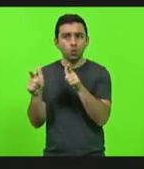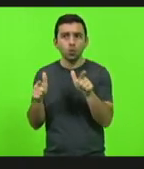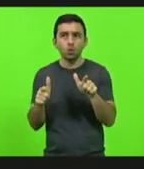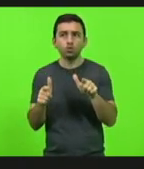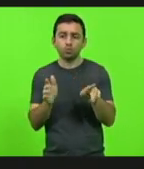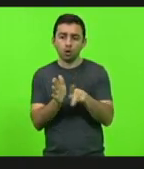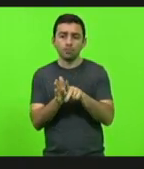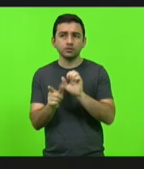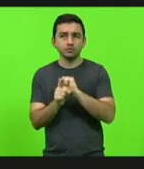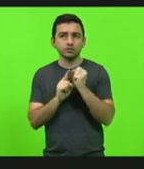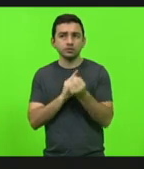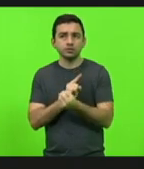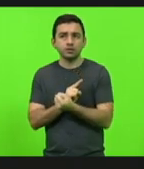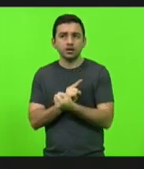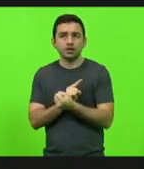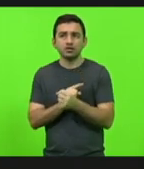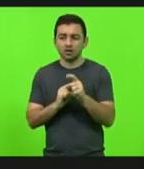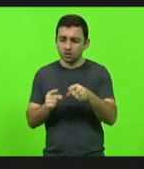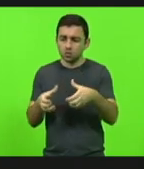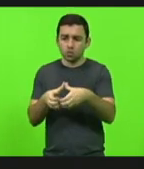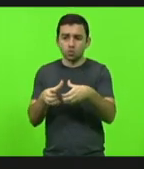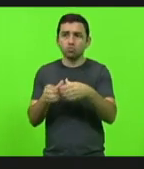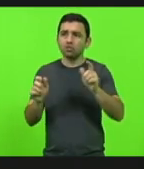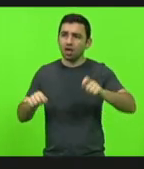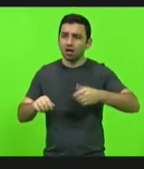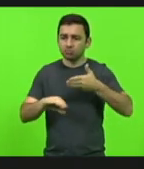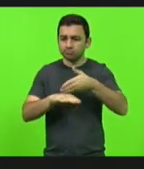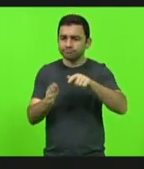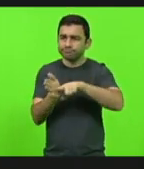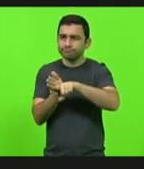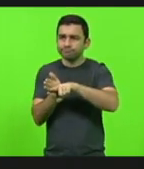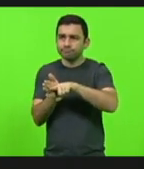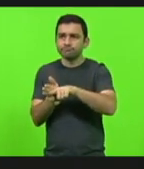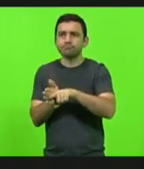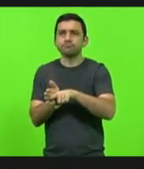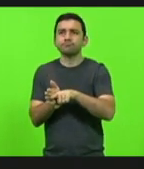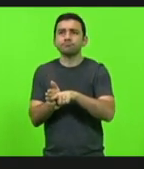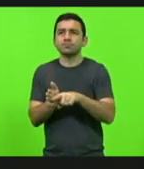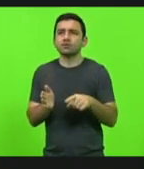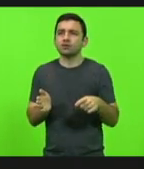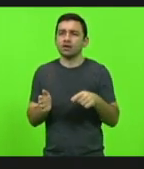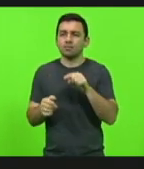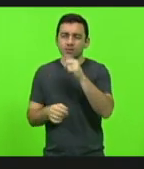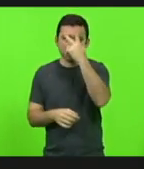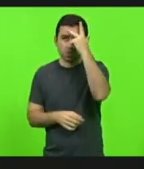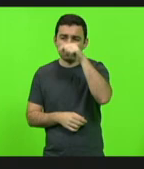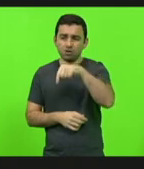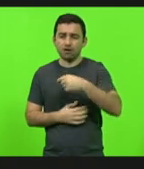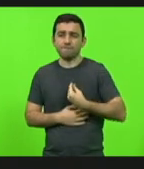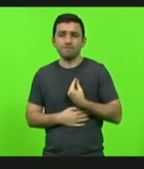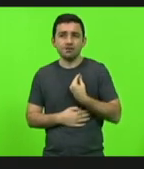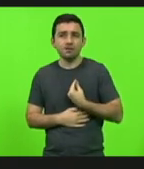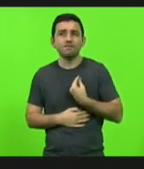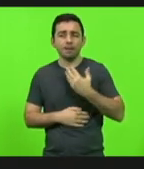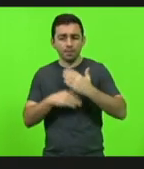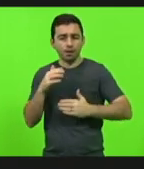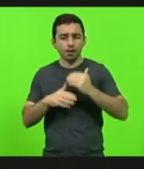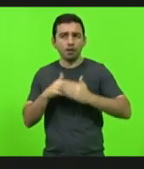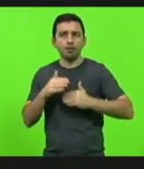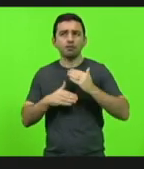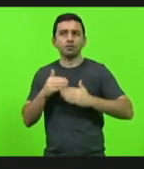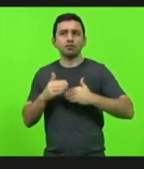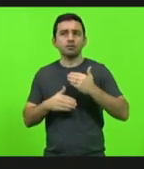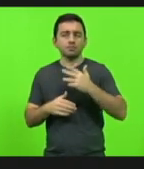grade é é o órgão consultivo é um órgão de esse equipamento você tem quem vive na prática a situação